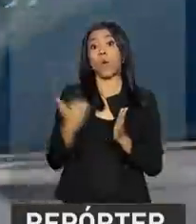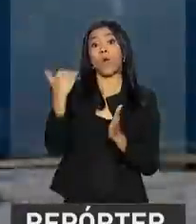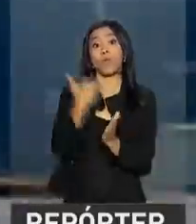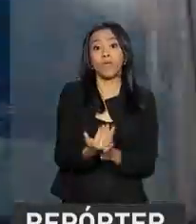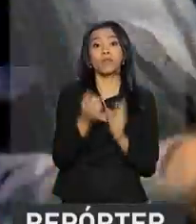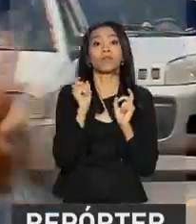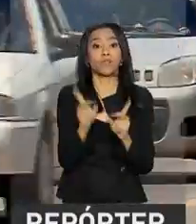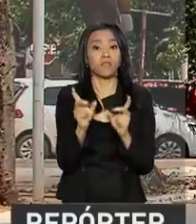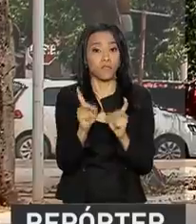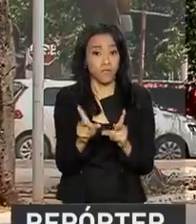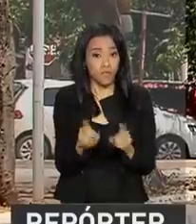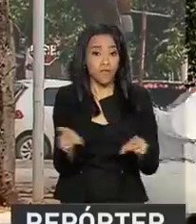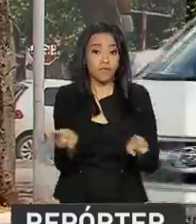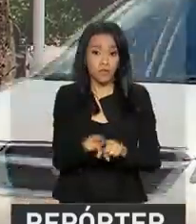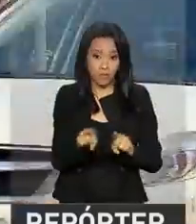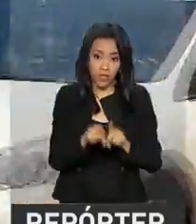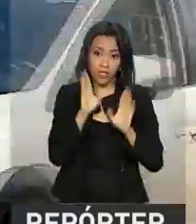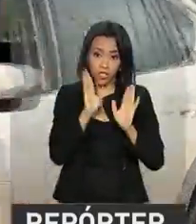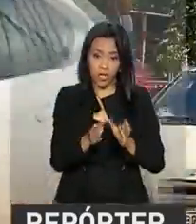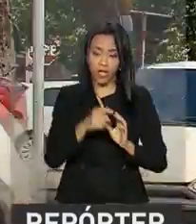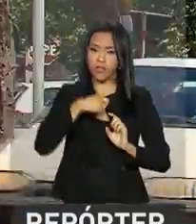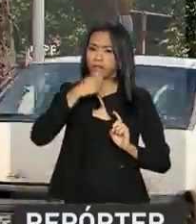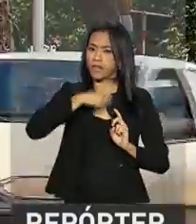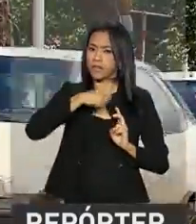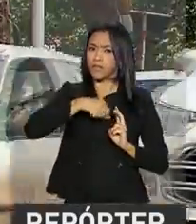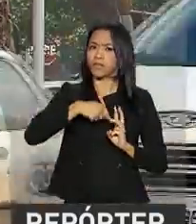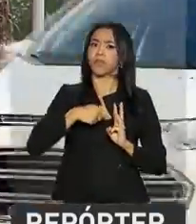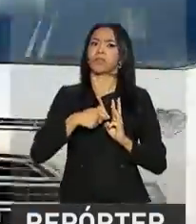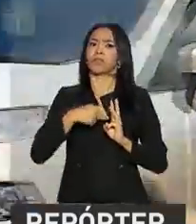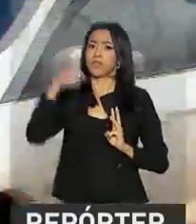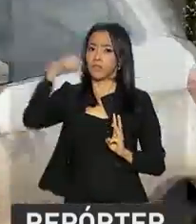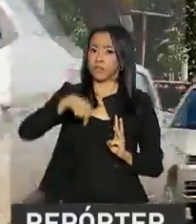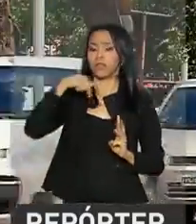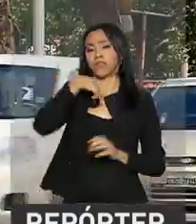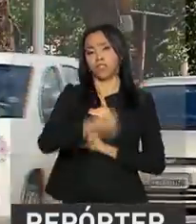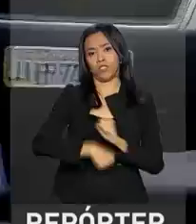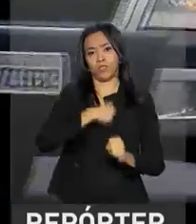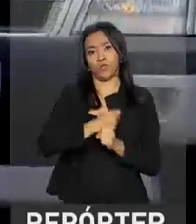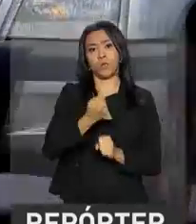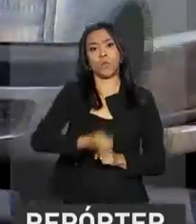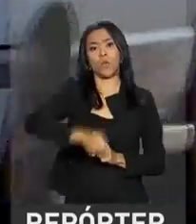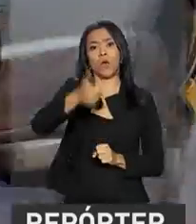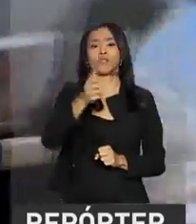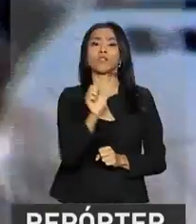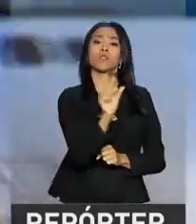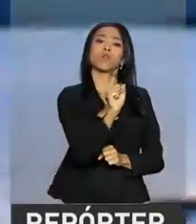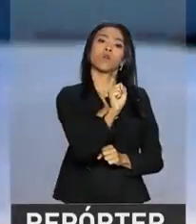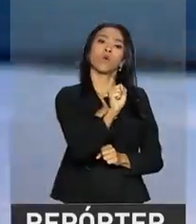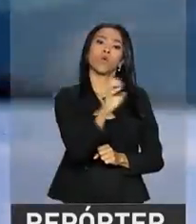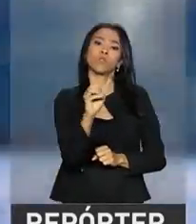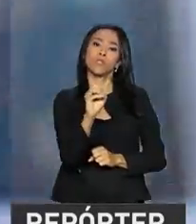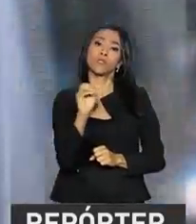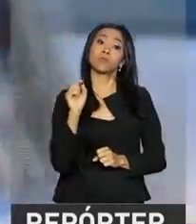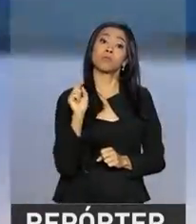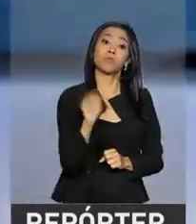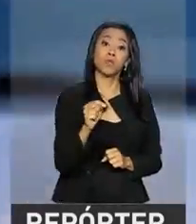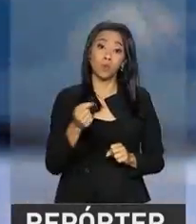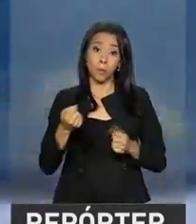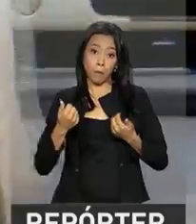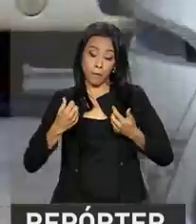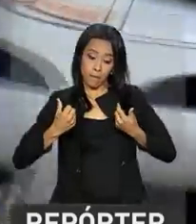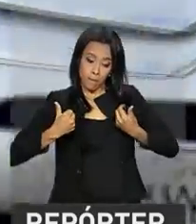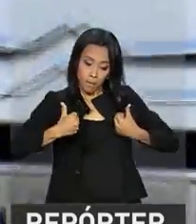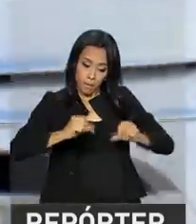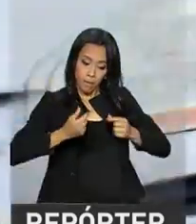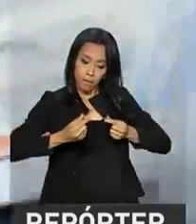nas vendas também foi registrado nos três primeiros meses deste ano. Foram quase 800 mil emplacamentos no primeiro trimestre